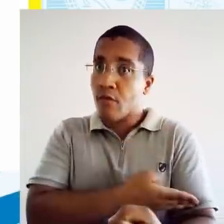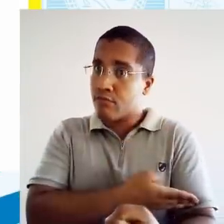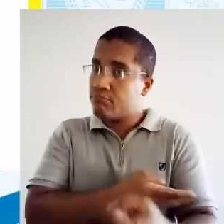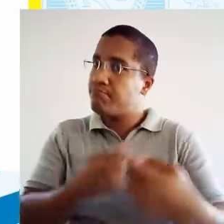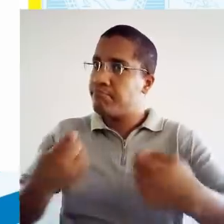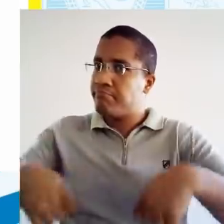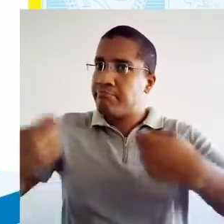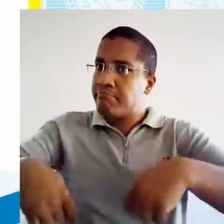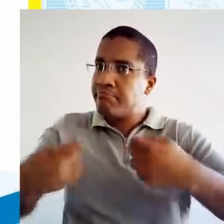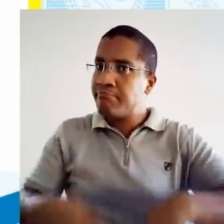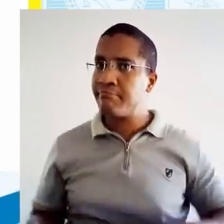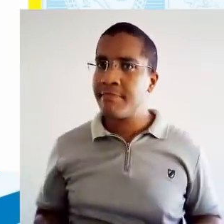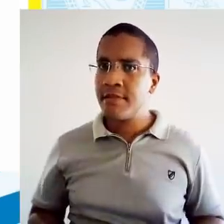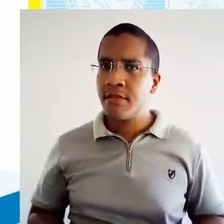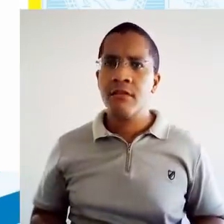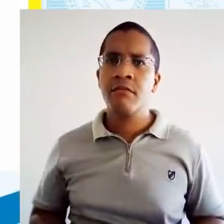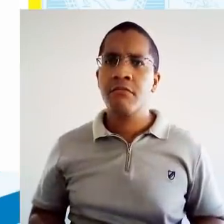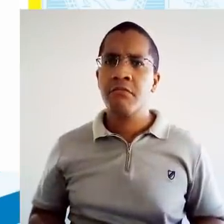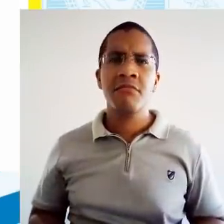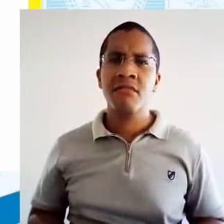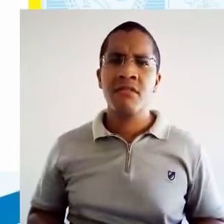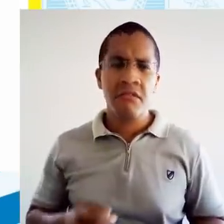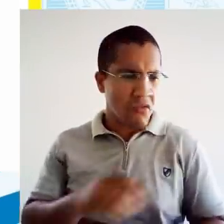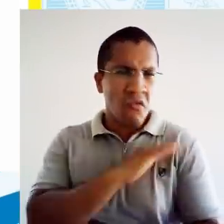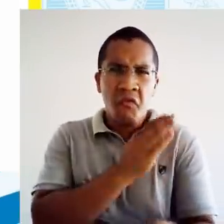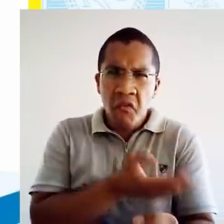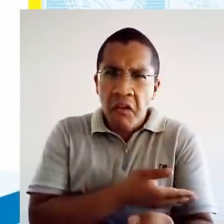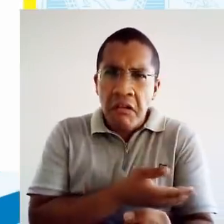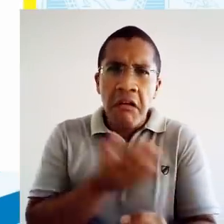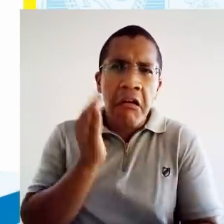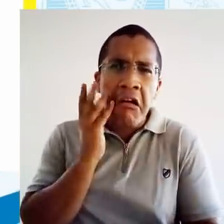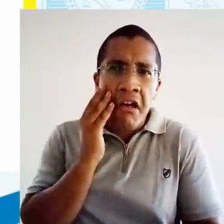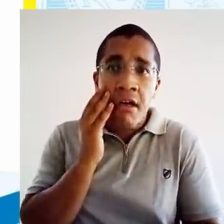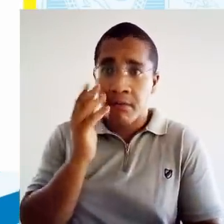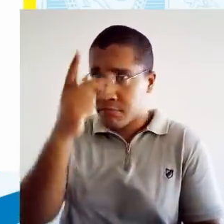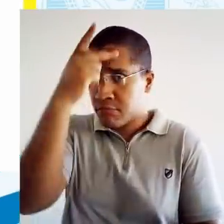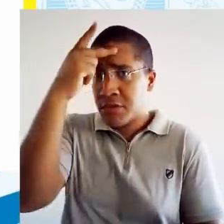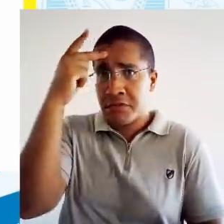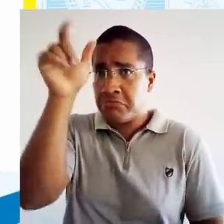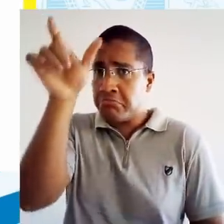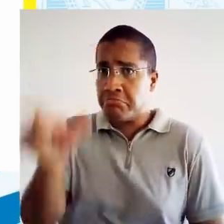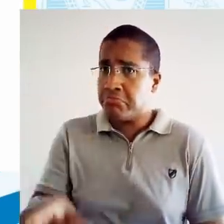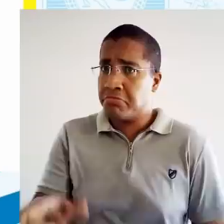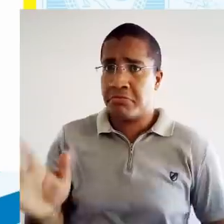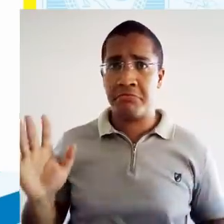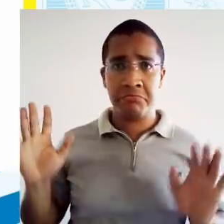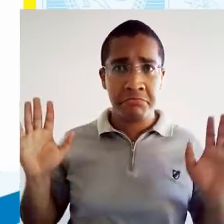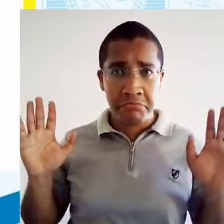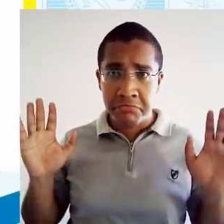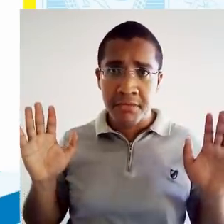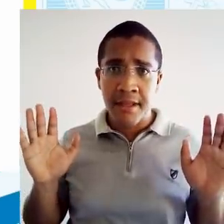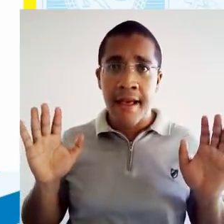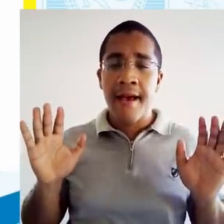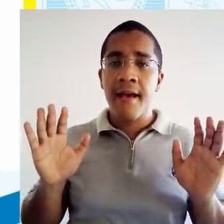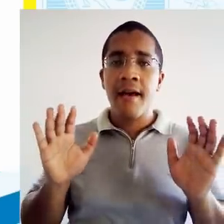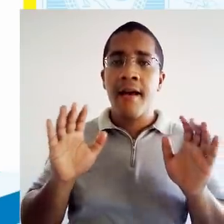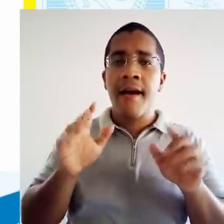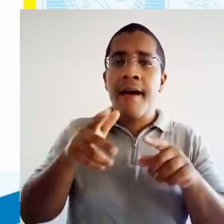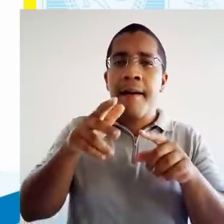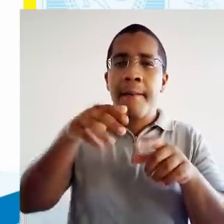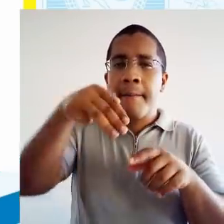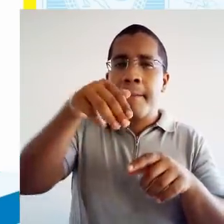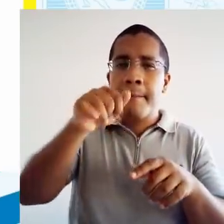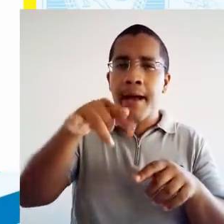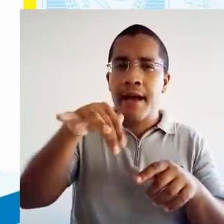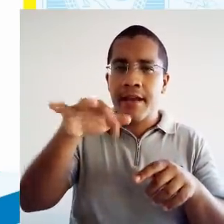força aplicada pelo homem. As máquinas simples, elas são basicamente